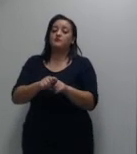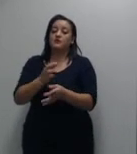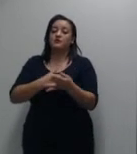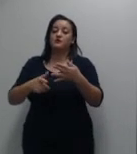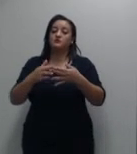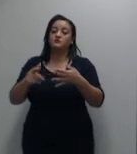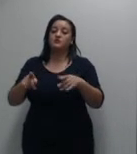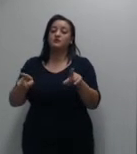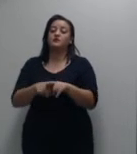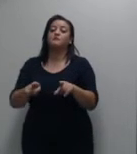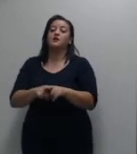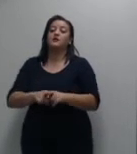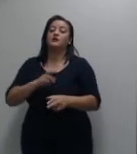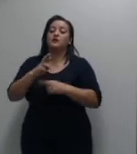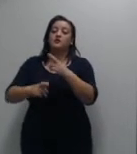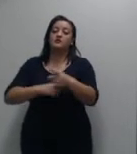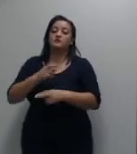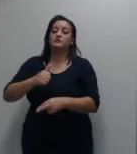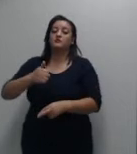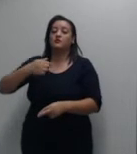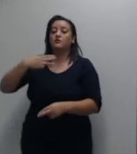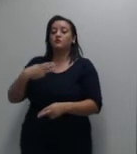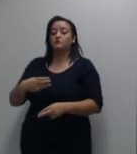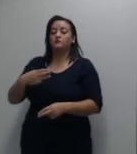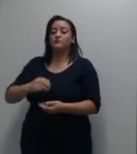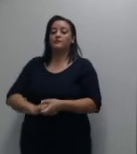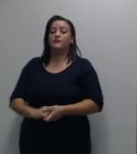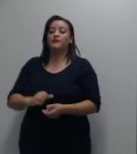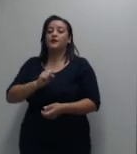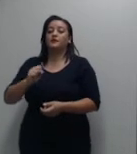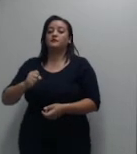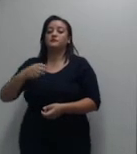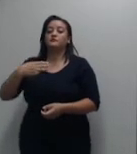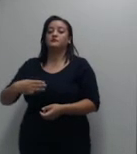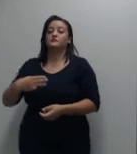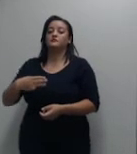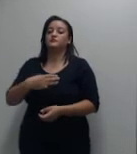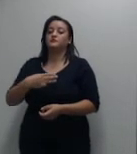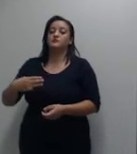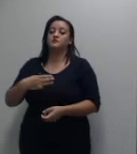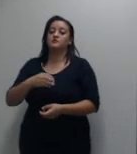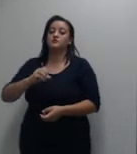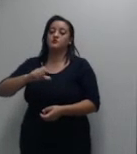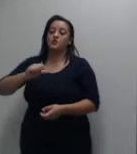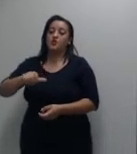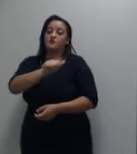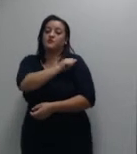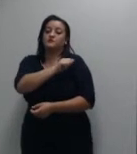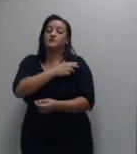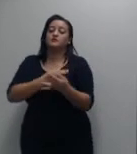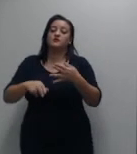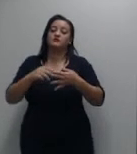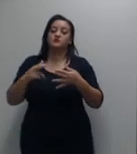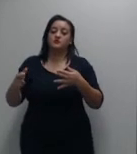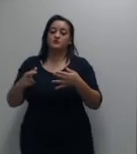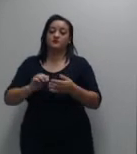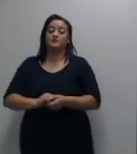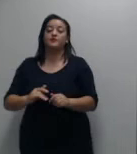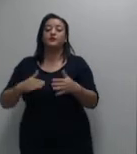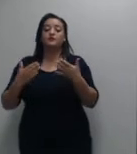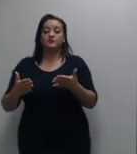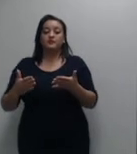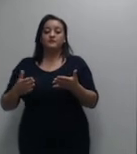e tem relação com 13 SS 3309 Rio de Janeiro agravo interno então